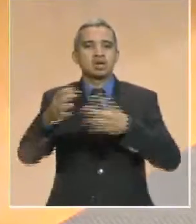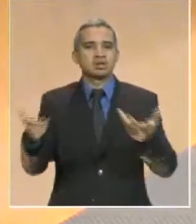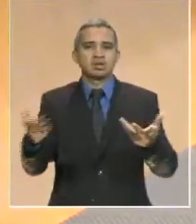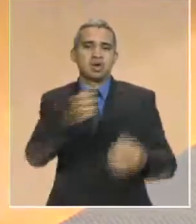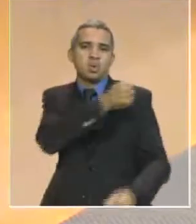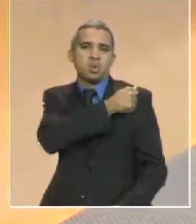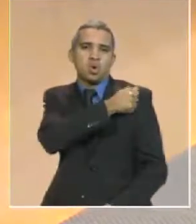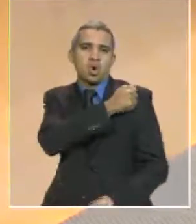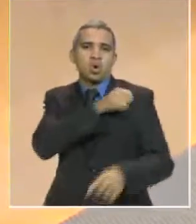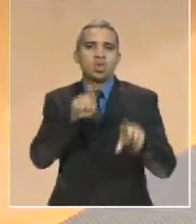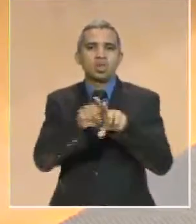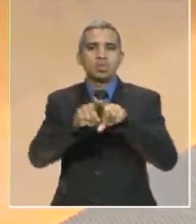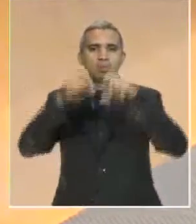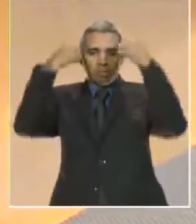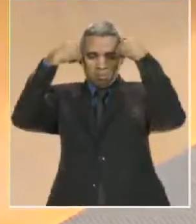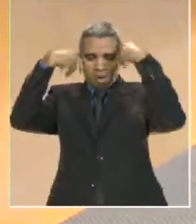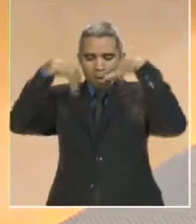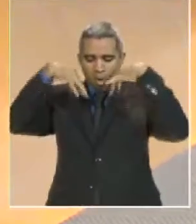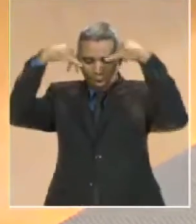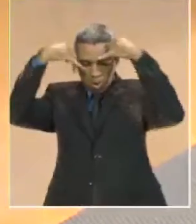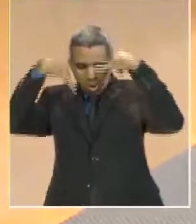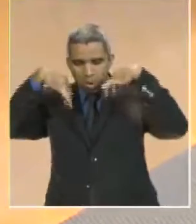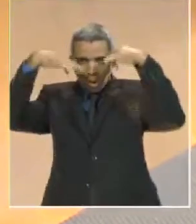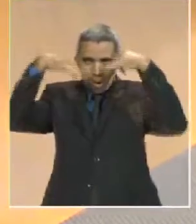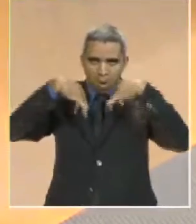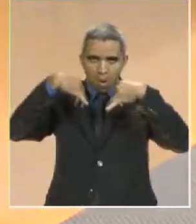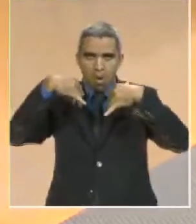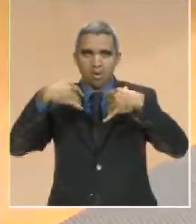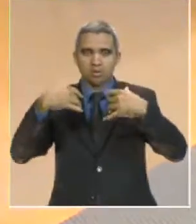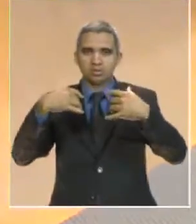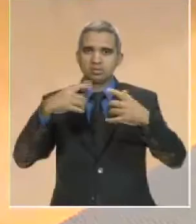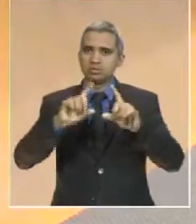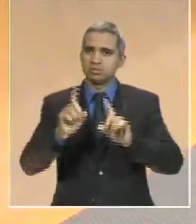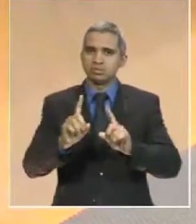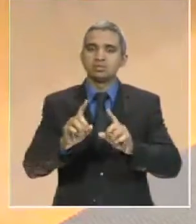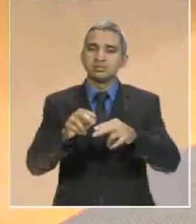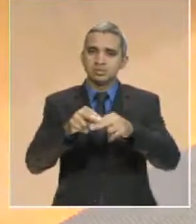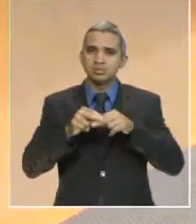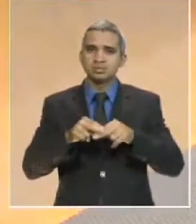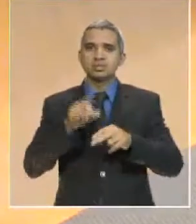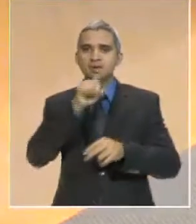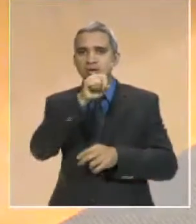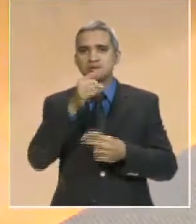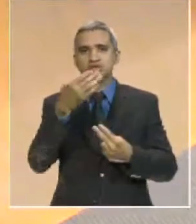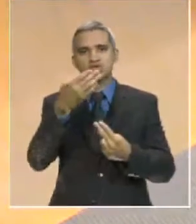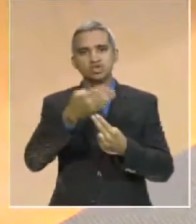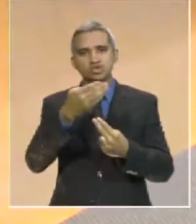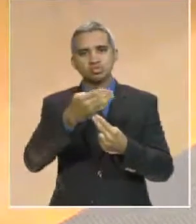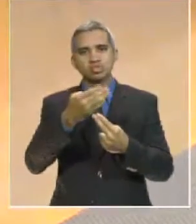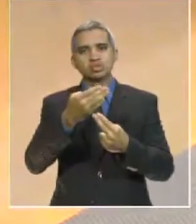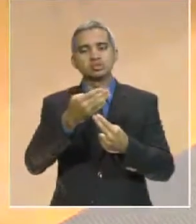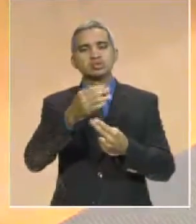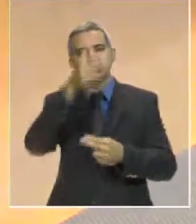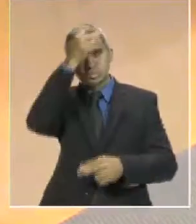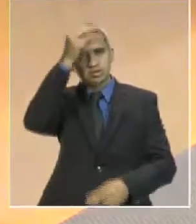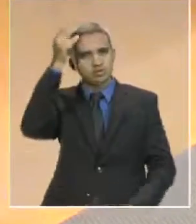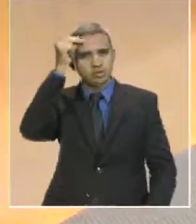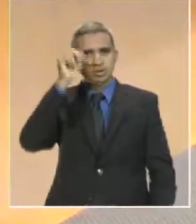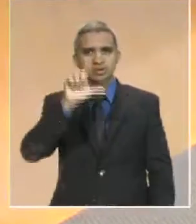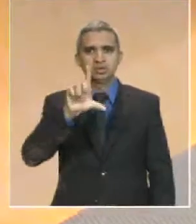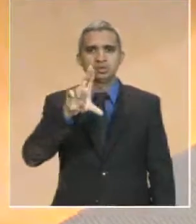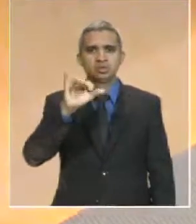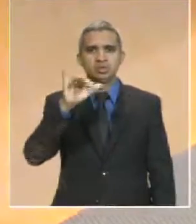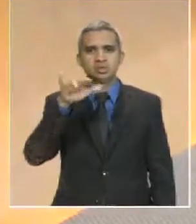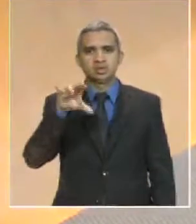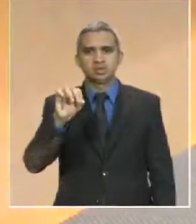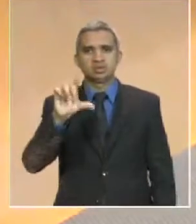está suando em cima da carteira para aprender. É isso que a gente faz em Timon, é isso que o prefeito Luciano Leitor tem investido na educação